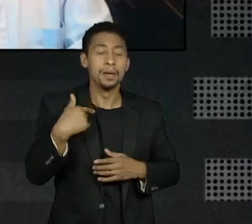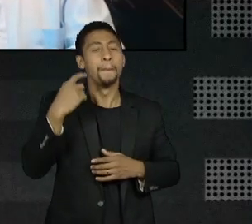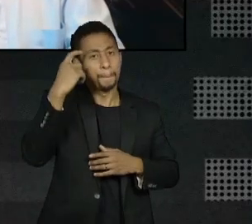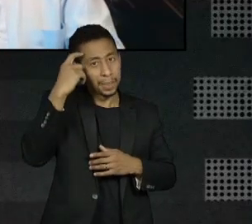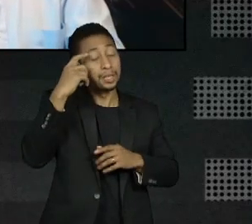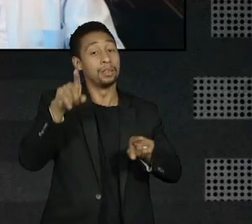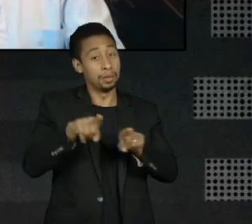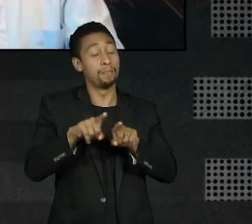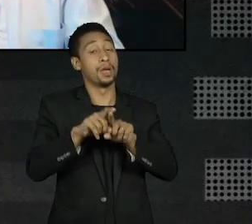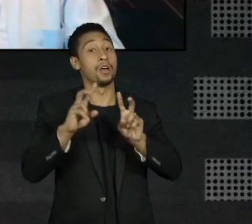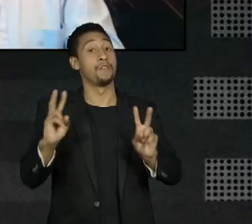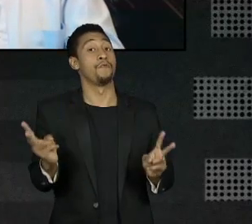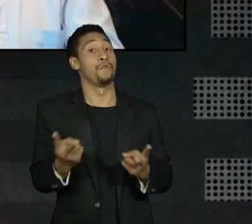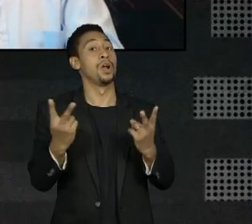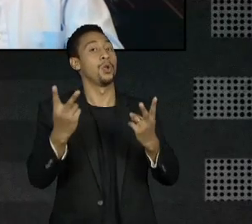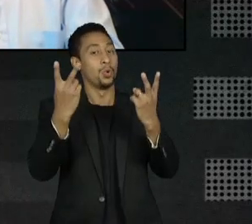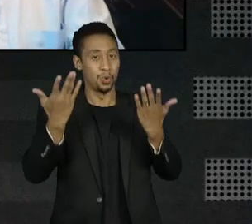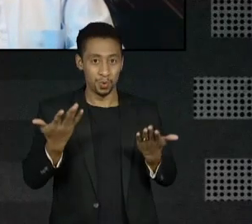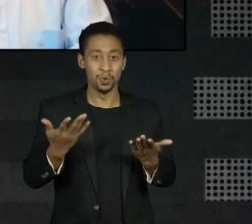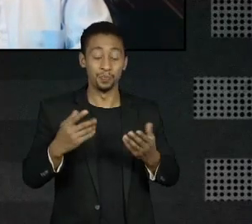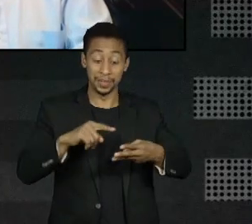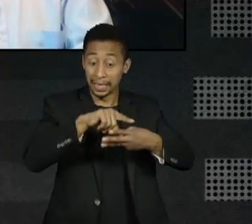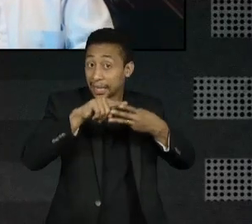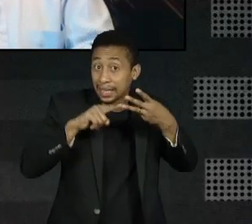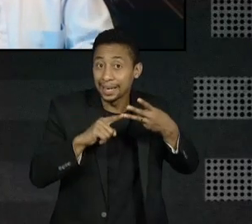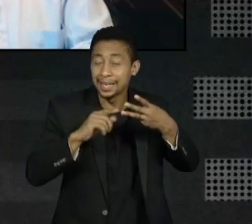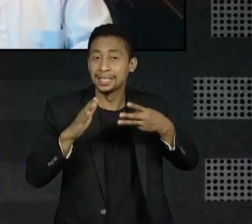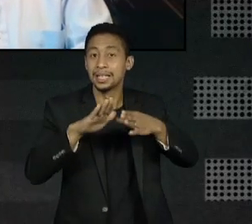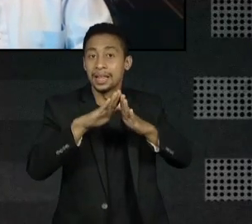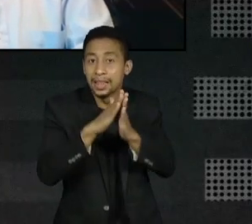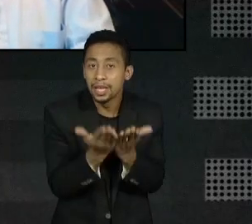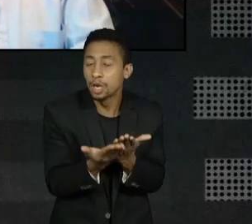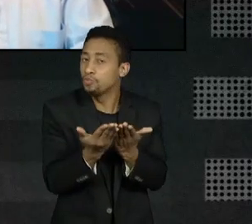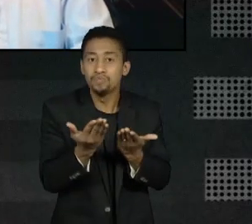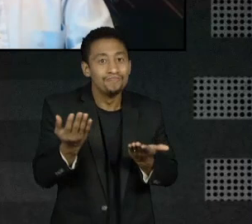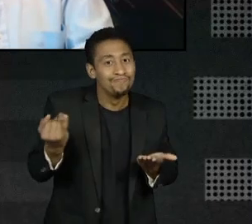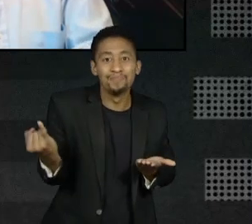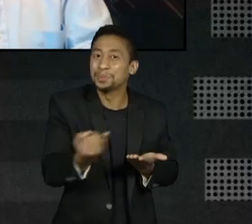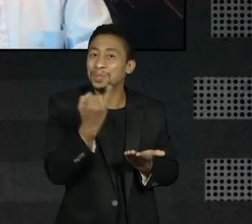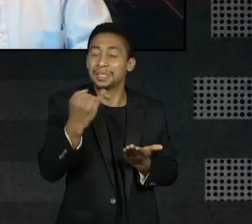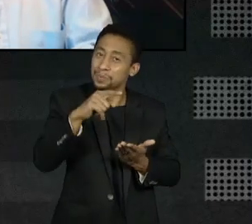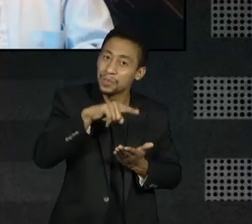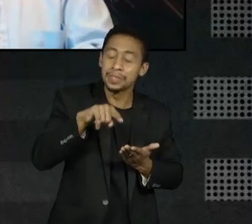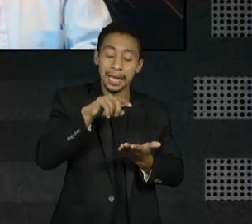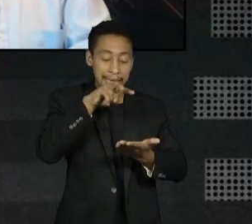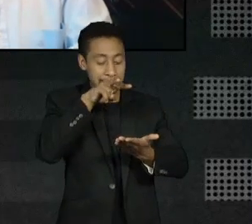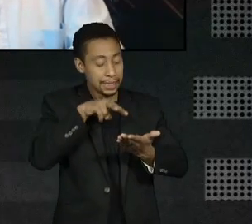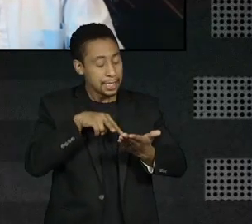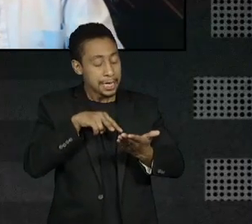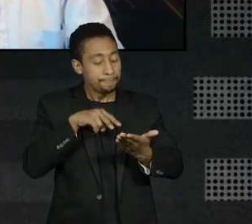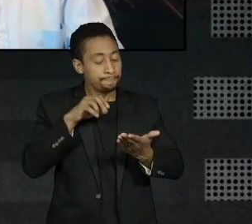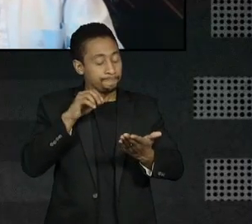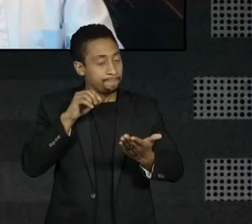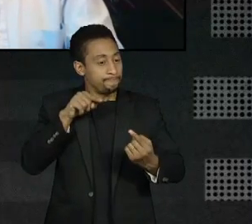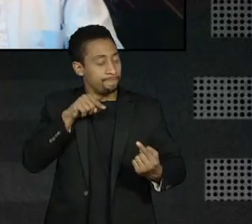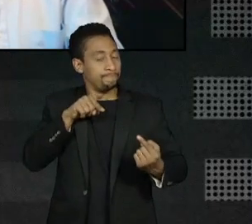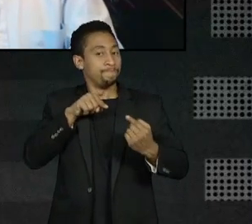sobre valores. São 3 obras que se dirigem a quem queira refletir mais sobre a vida, como Maurício de